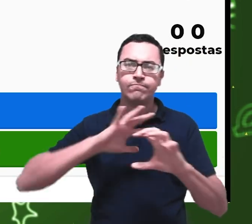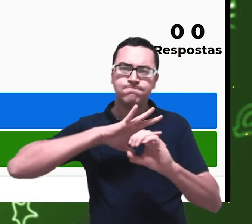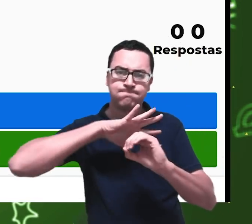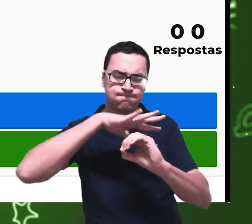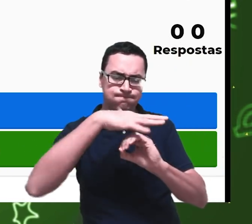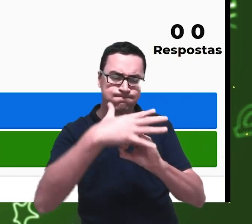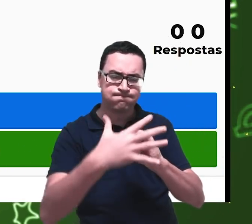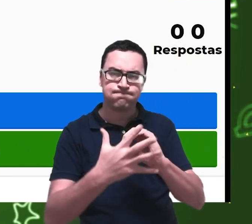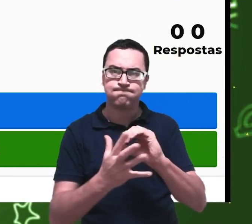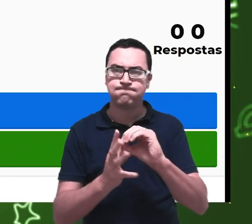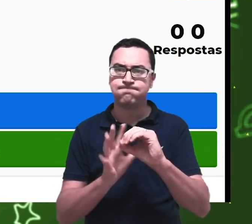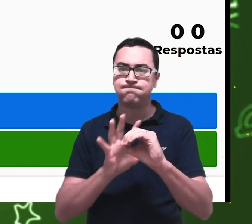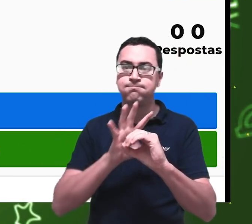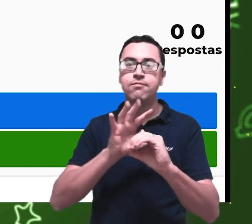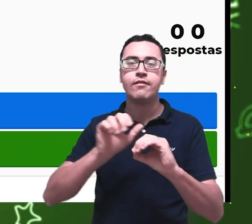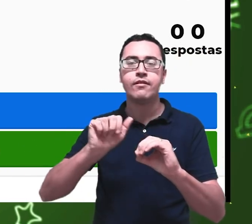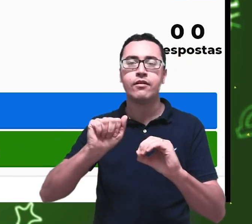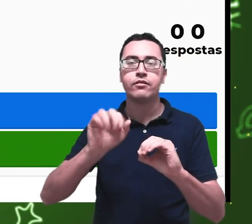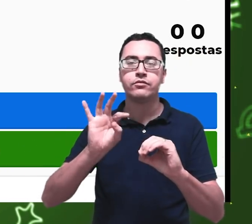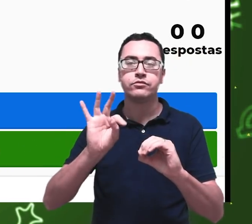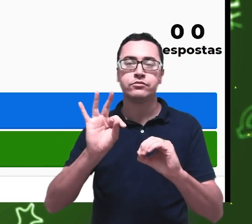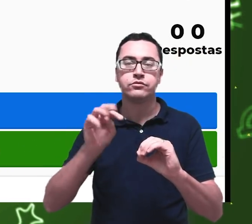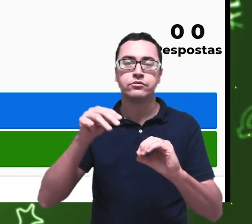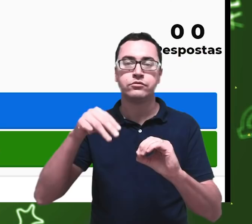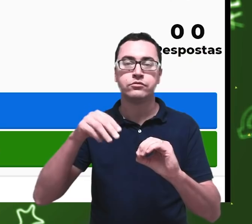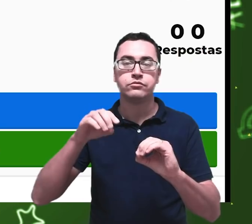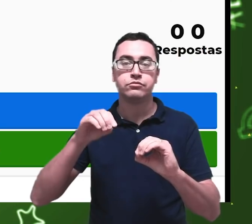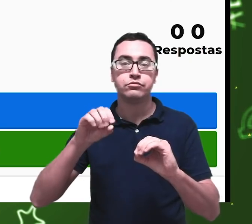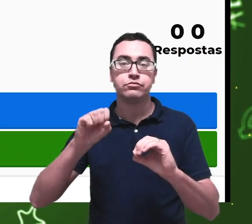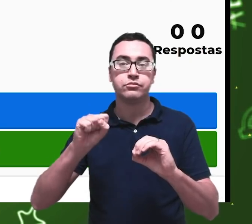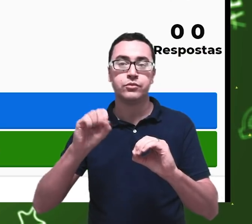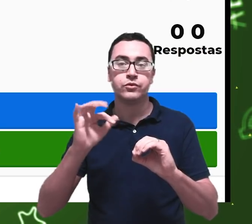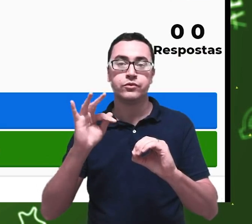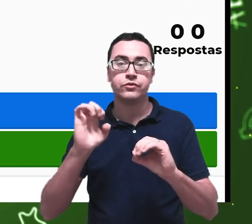O tempo tá passando.